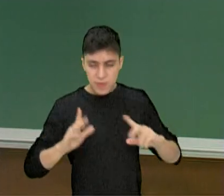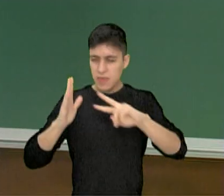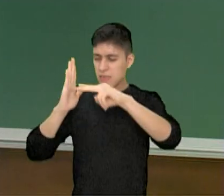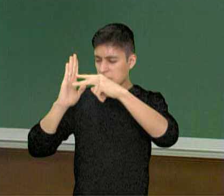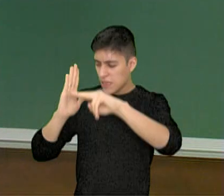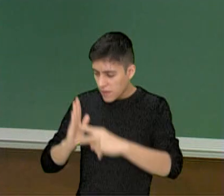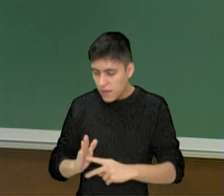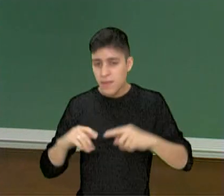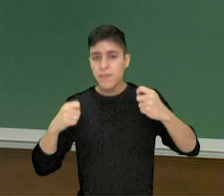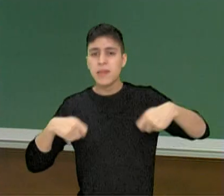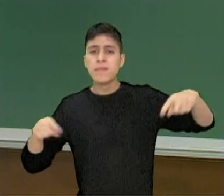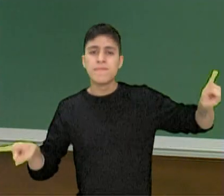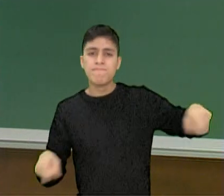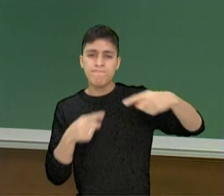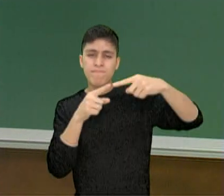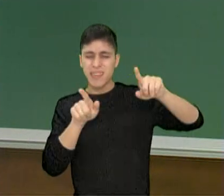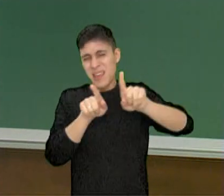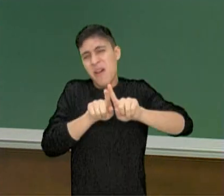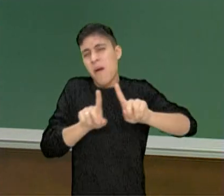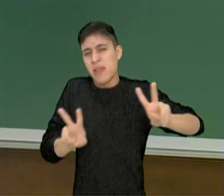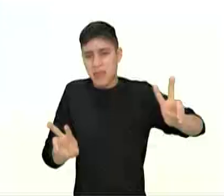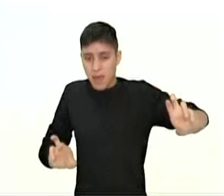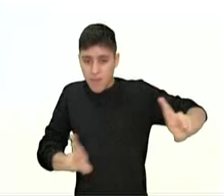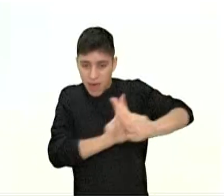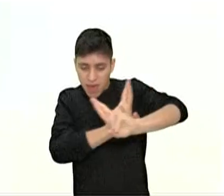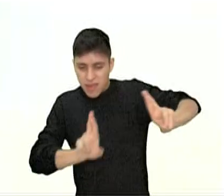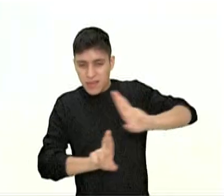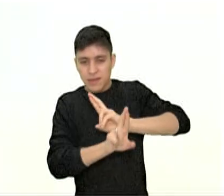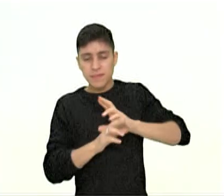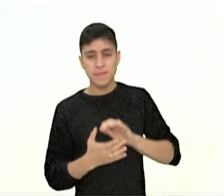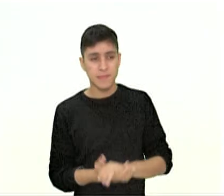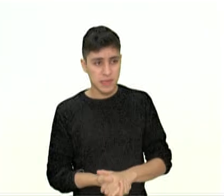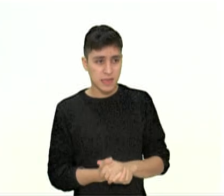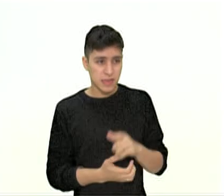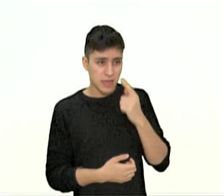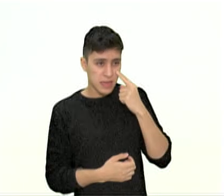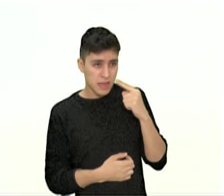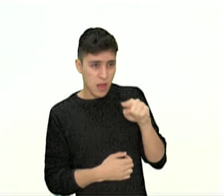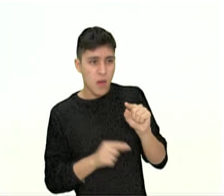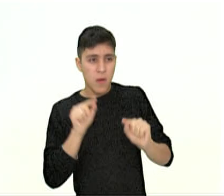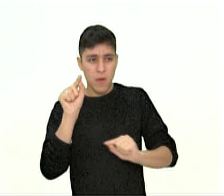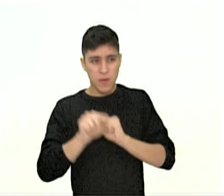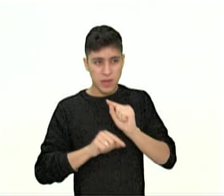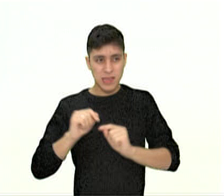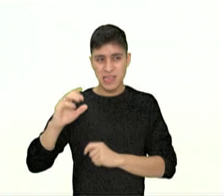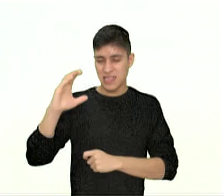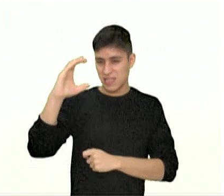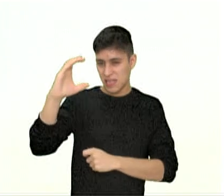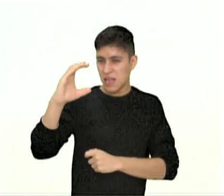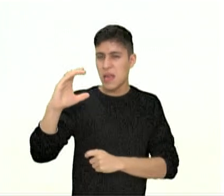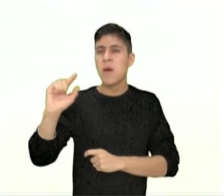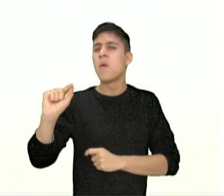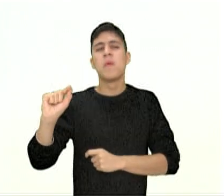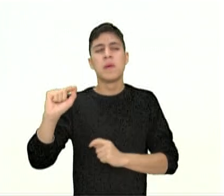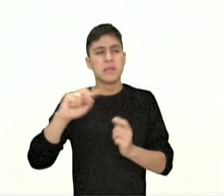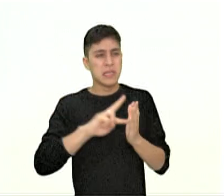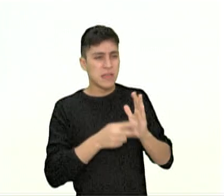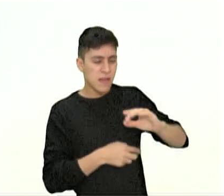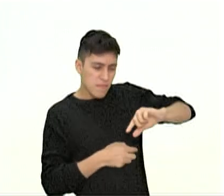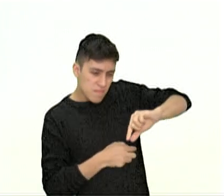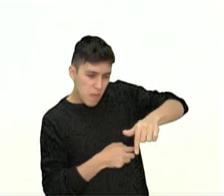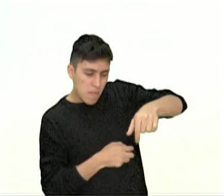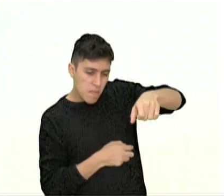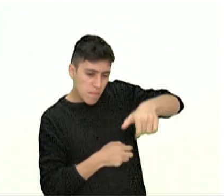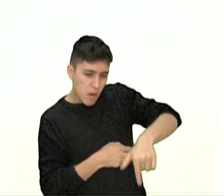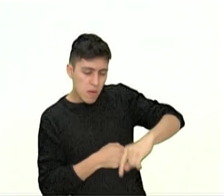significado correspondiente. Letra C. Temos a imagem ali da torneira, né? Pingando água só um